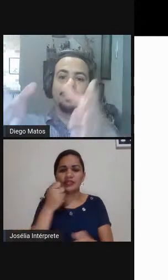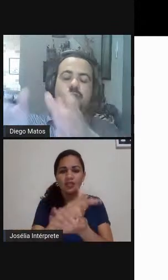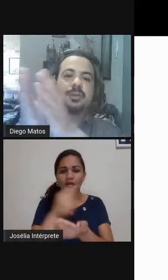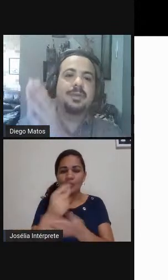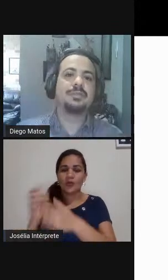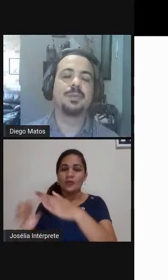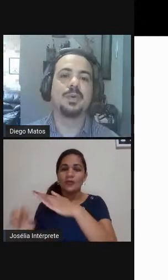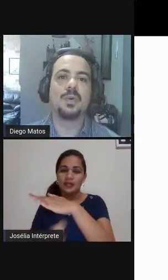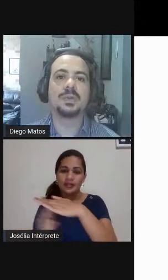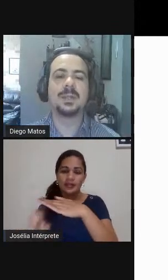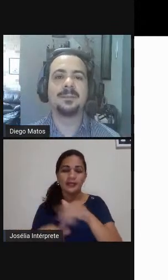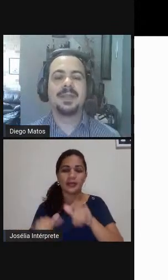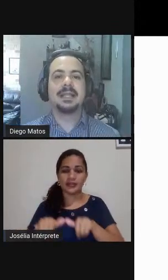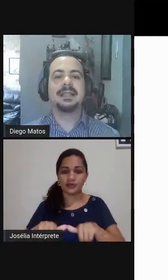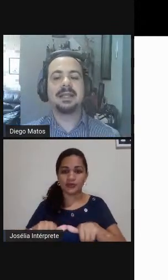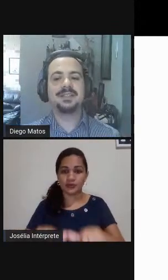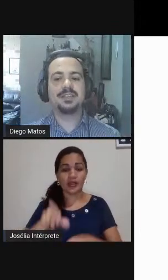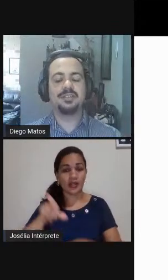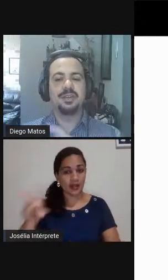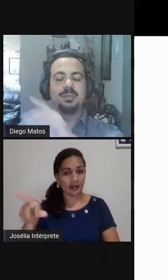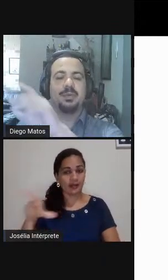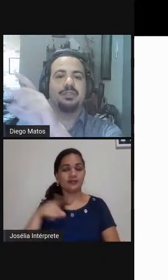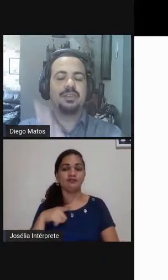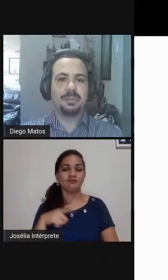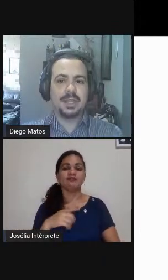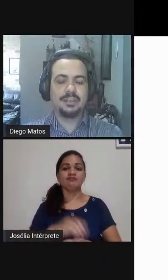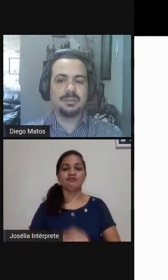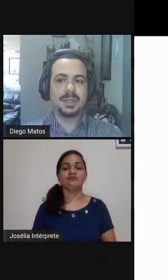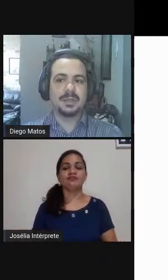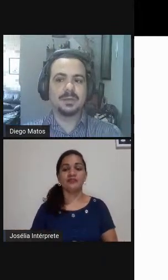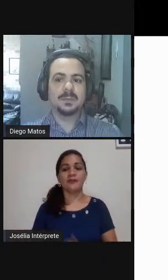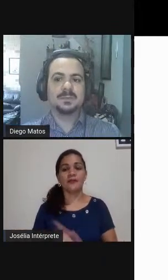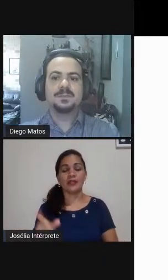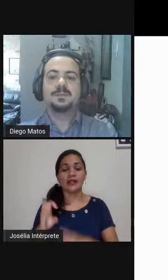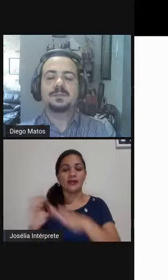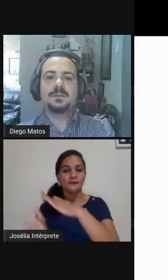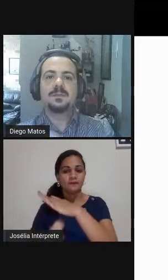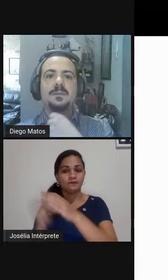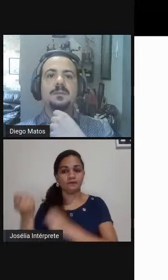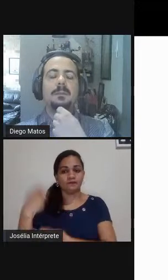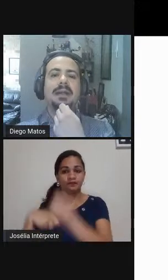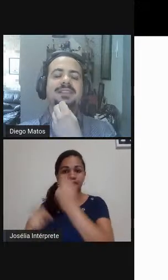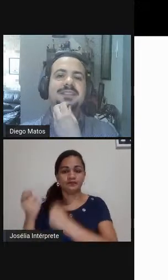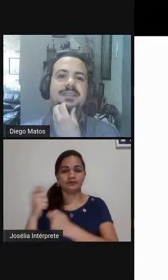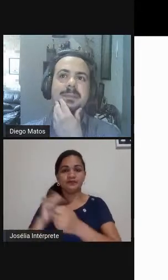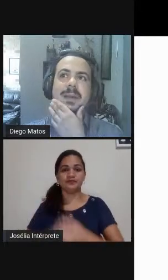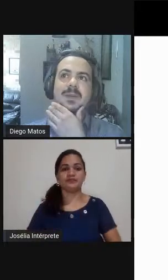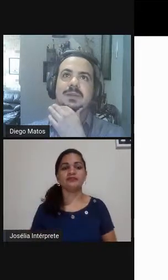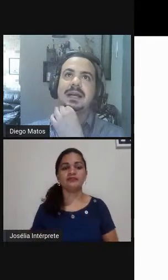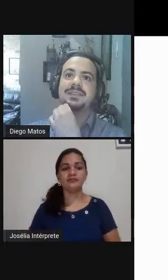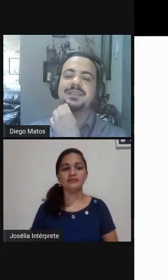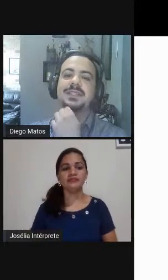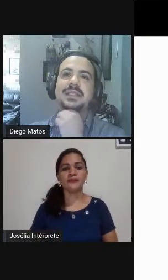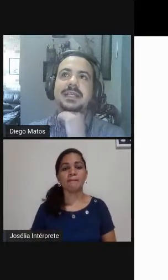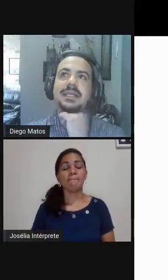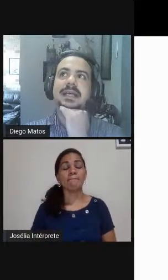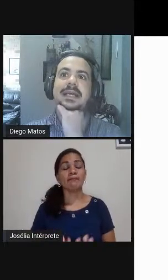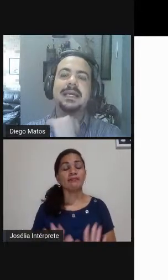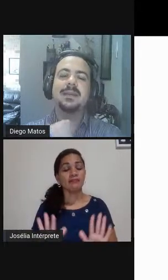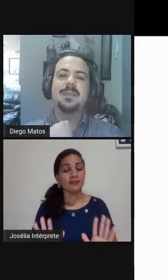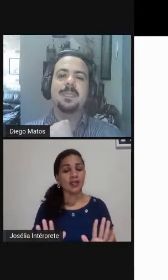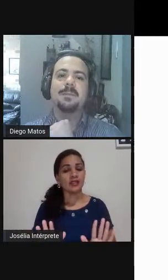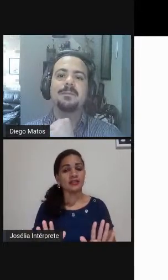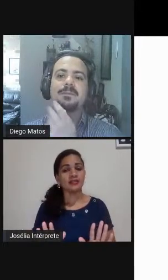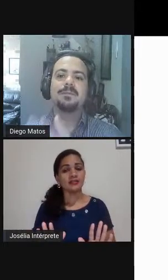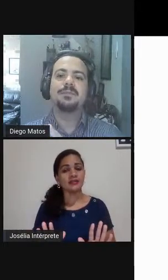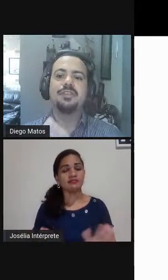tem lá justamente por conta desse tipo de empreendimento Mas aí você vai perguntar assim